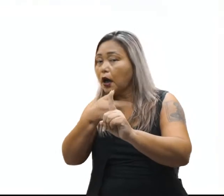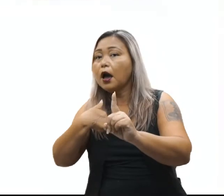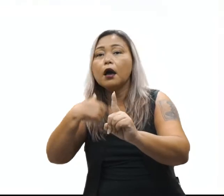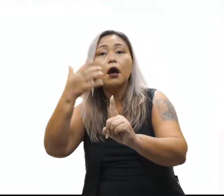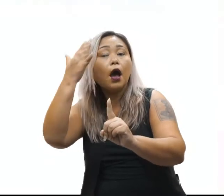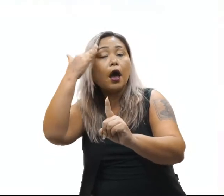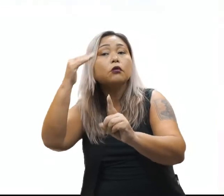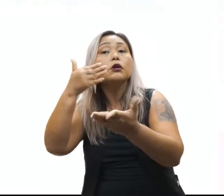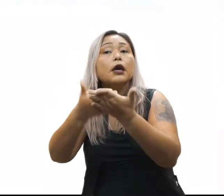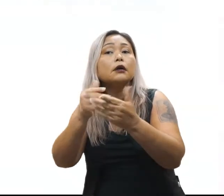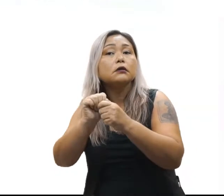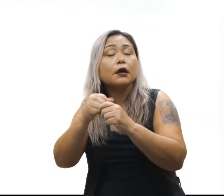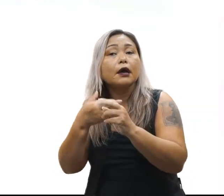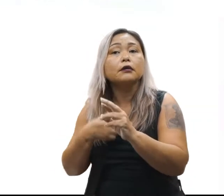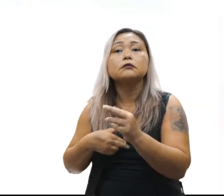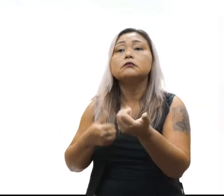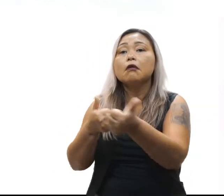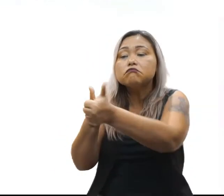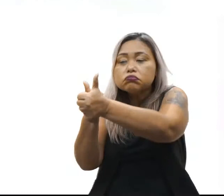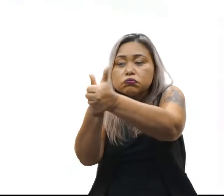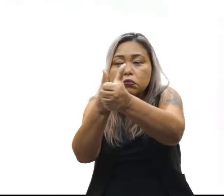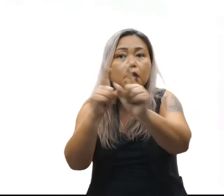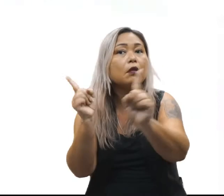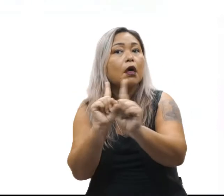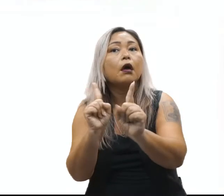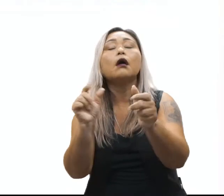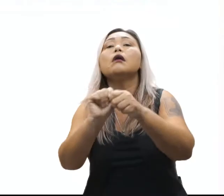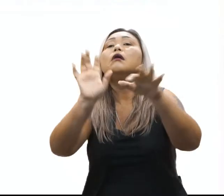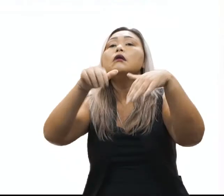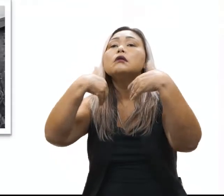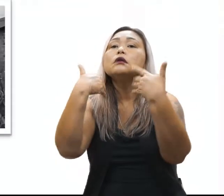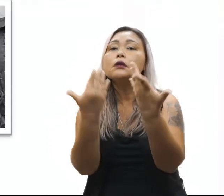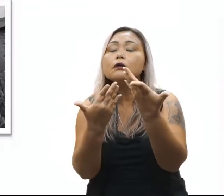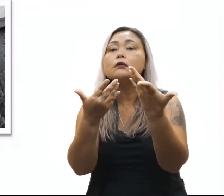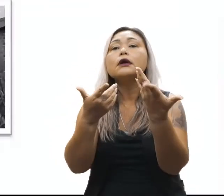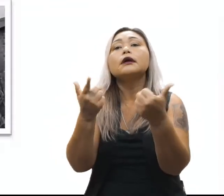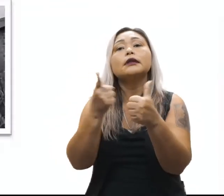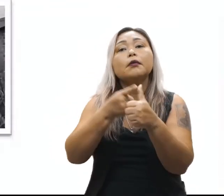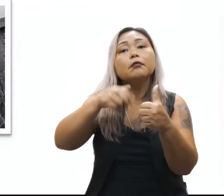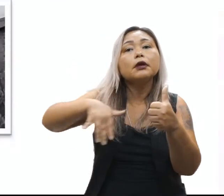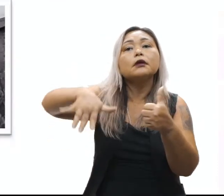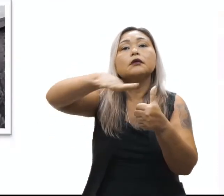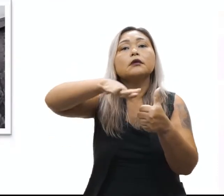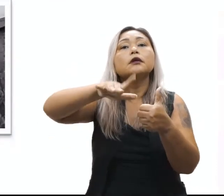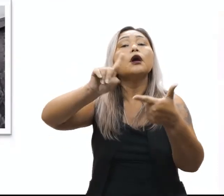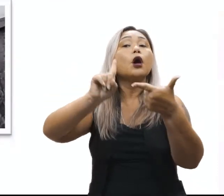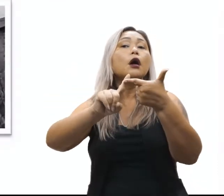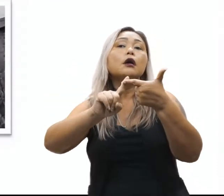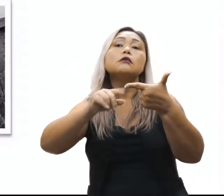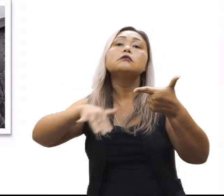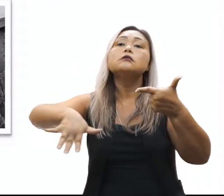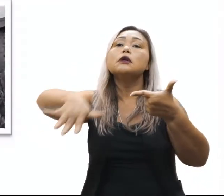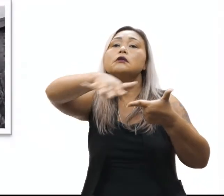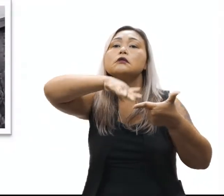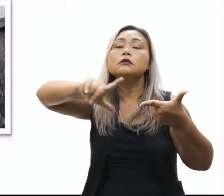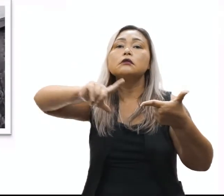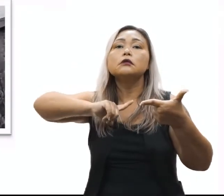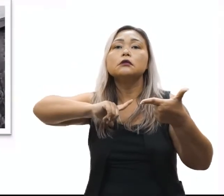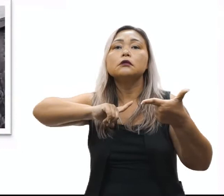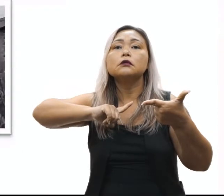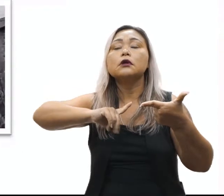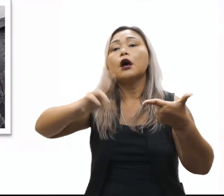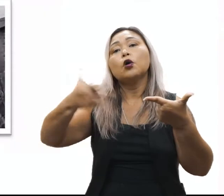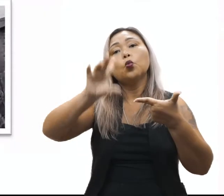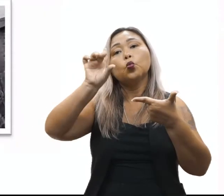Isso faz parte do direito da primeira dimensão, certo? Da segunda dimensão, a gente tem os direitos do